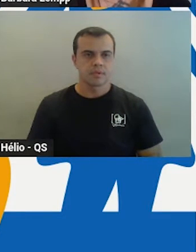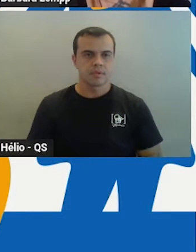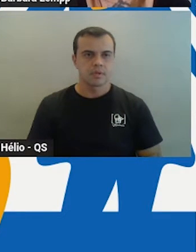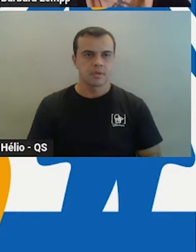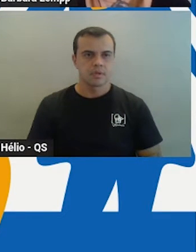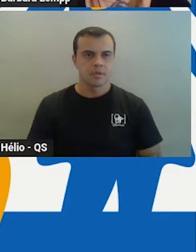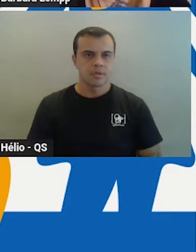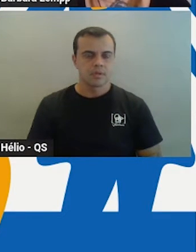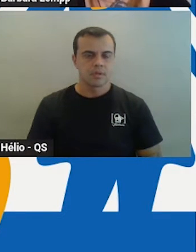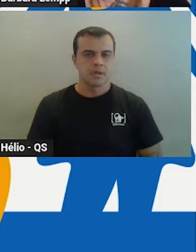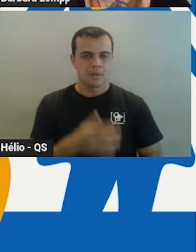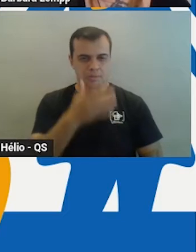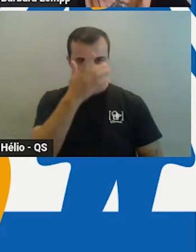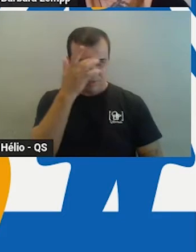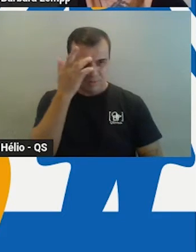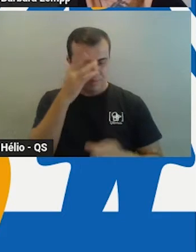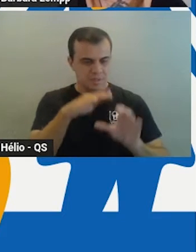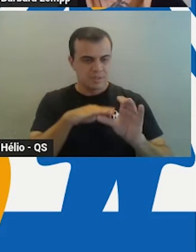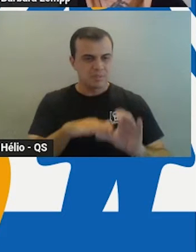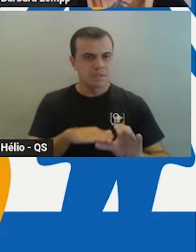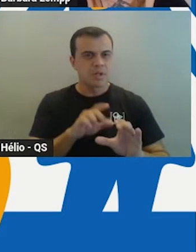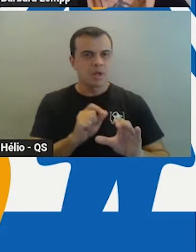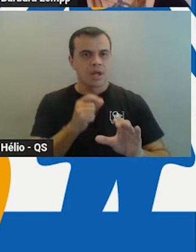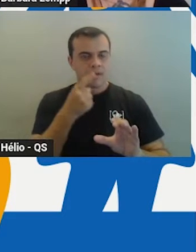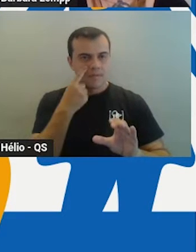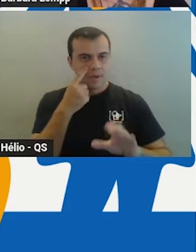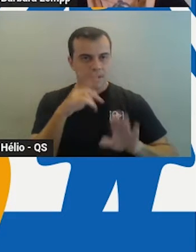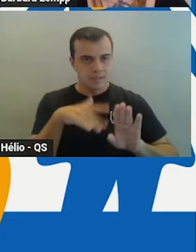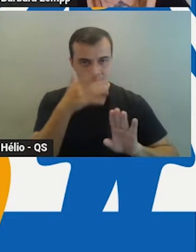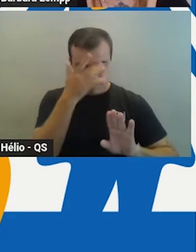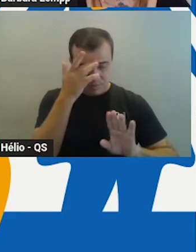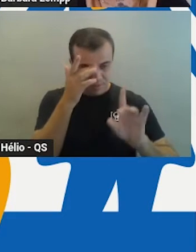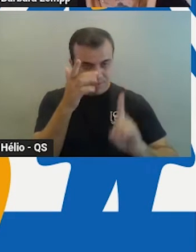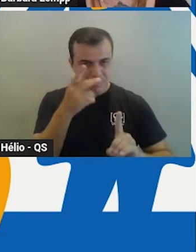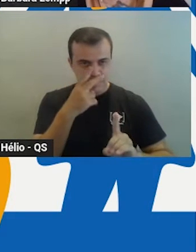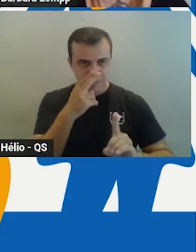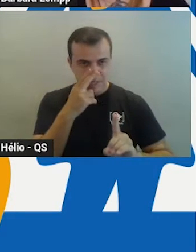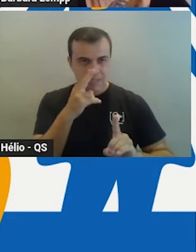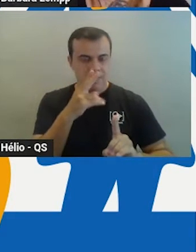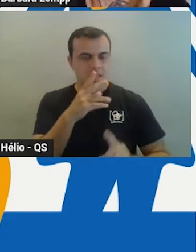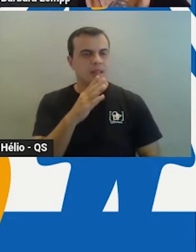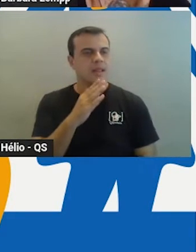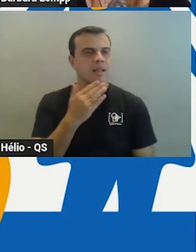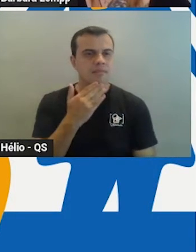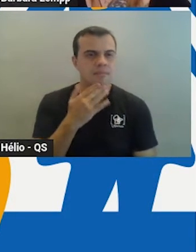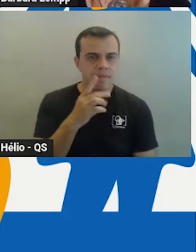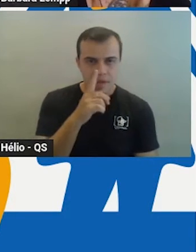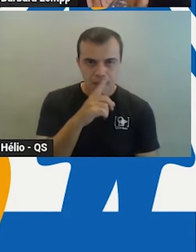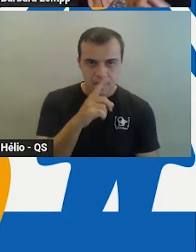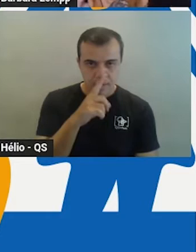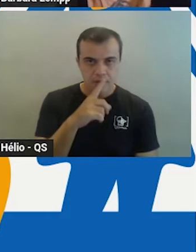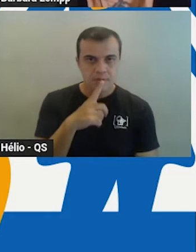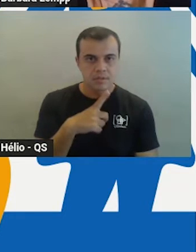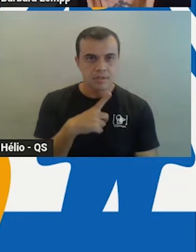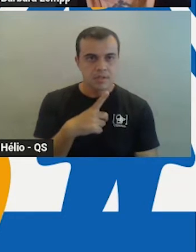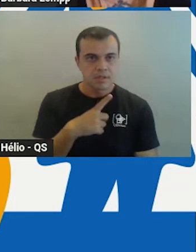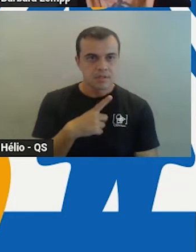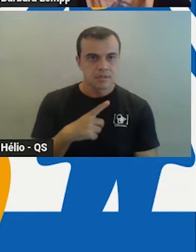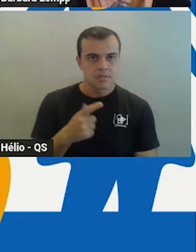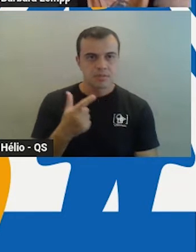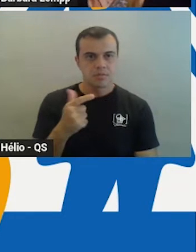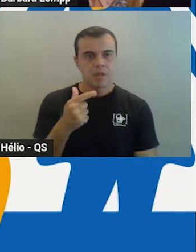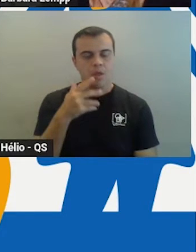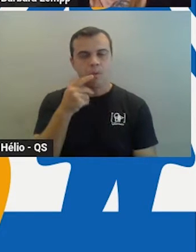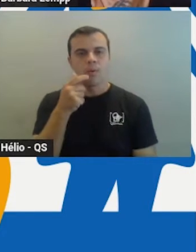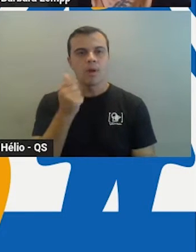que capacitista, ela vê a deficiência como se fosse um defeito, né? E se não tem outras